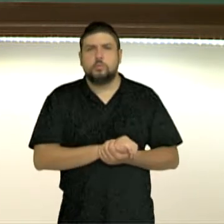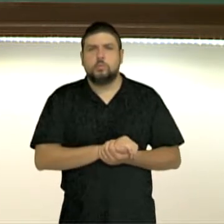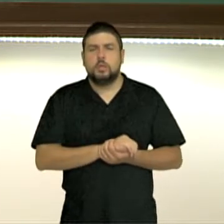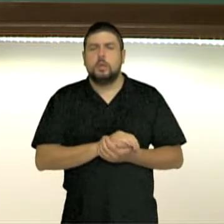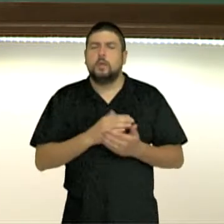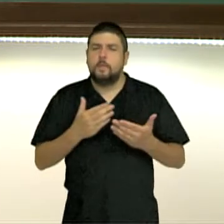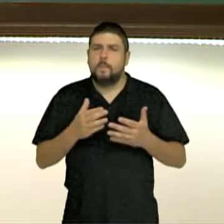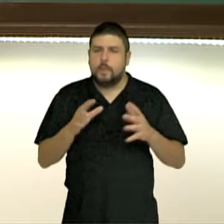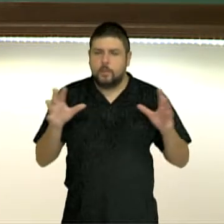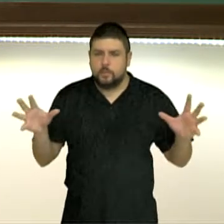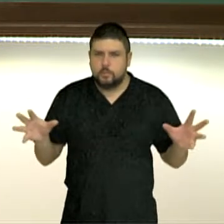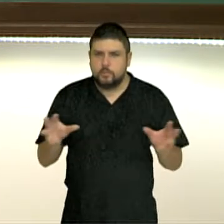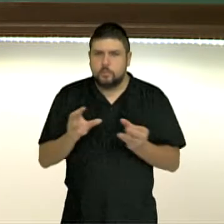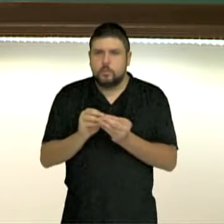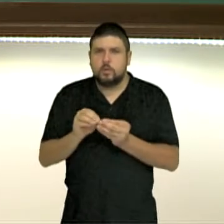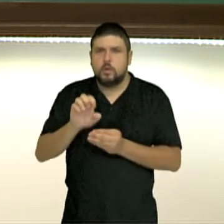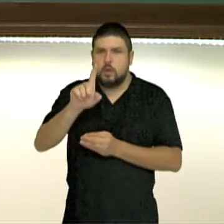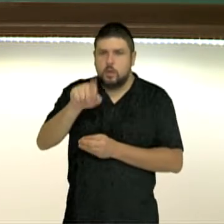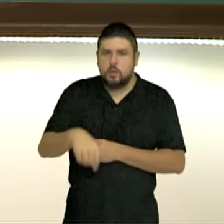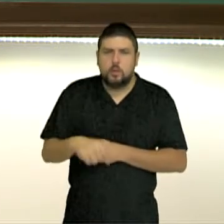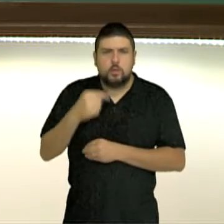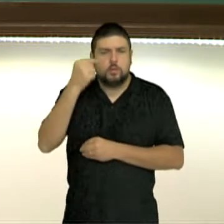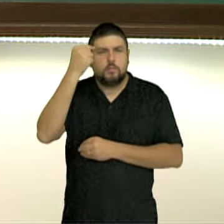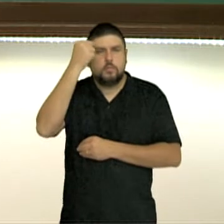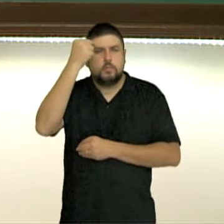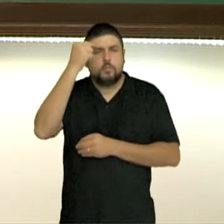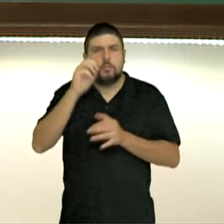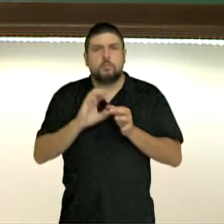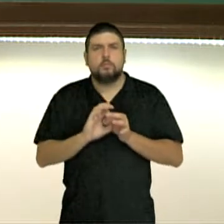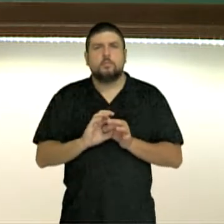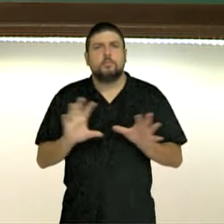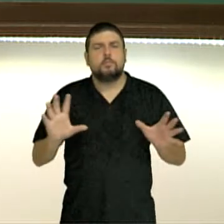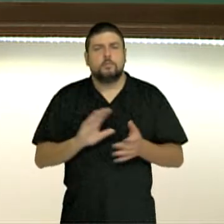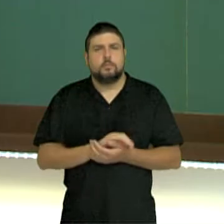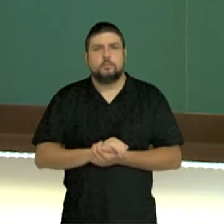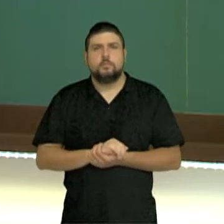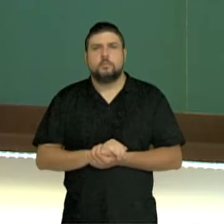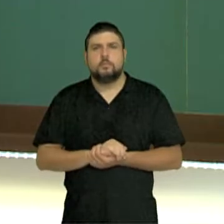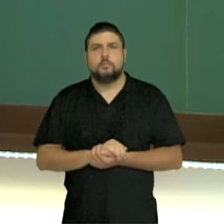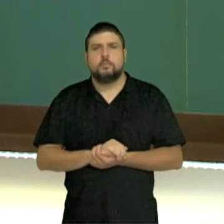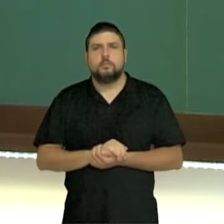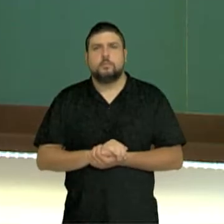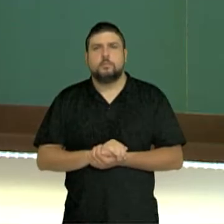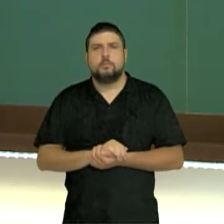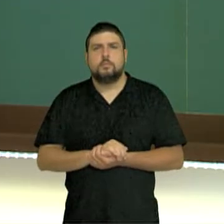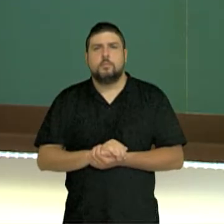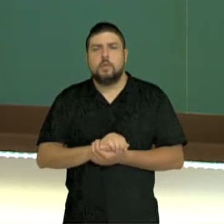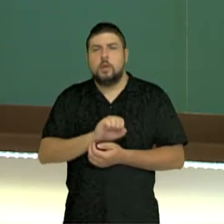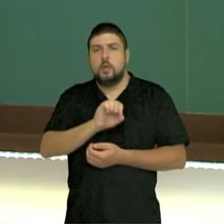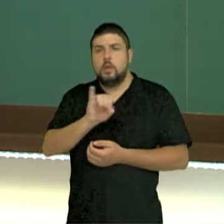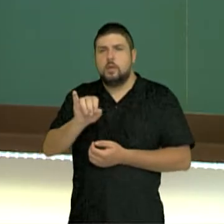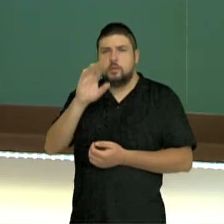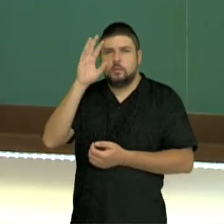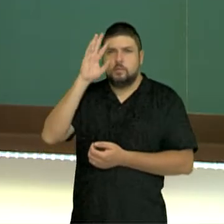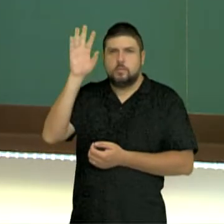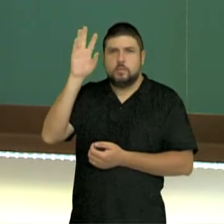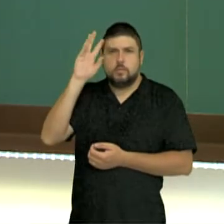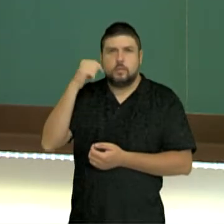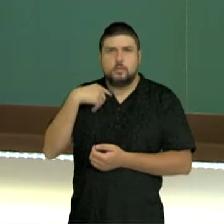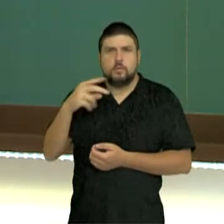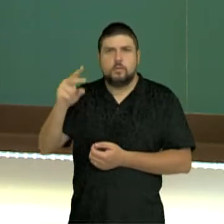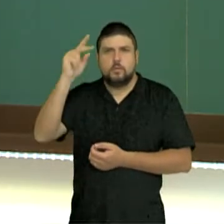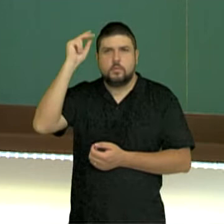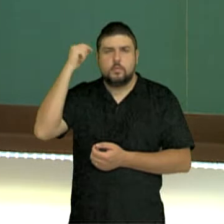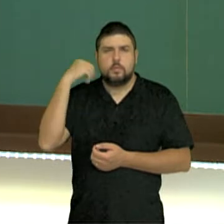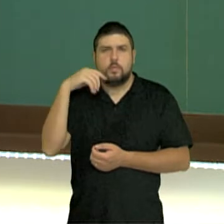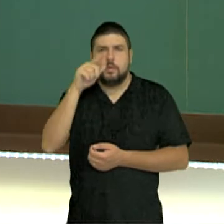nós encaminhamos o pensamento sobre a liberdade. Então, se nós olharmos lá para a Grécia Antiga, remontarmos, por exemplo, o